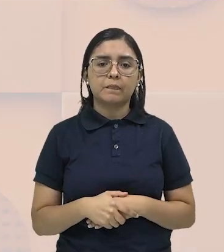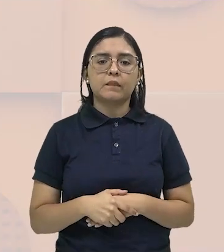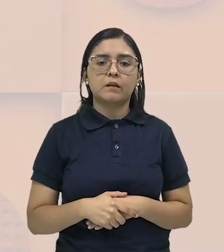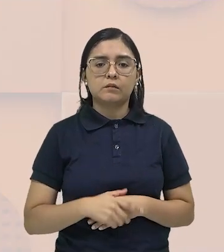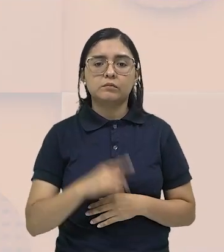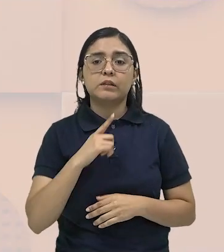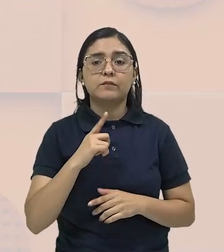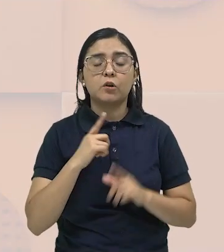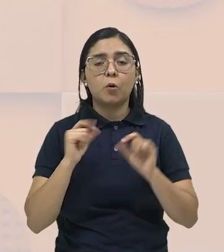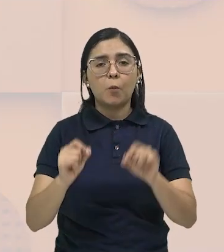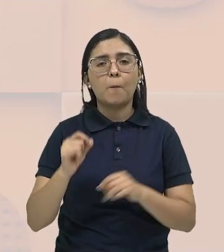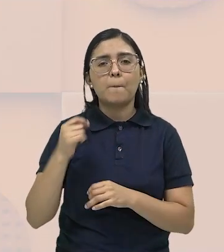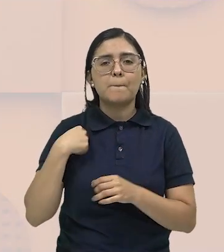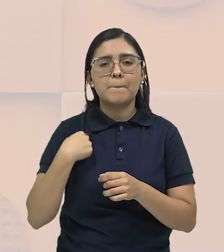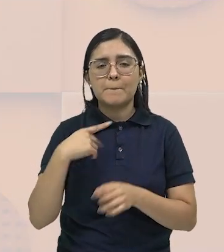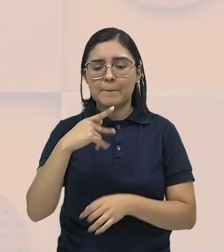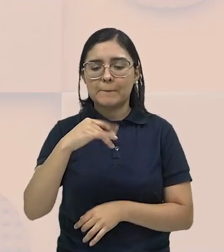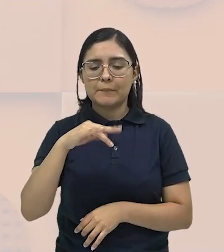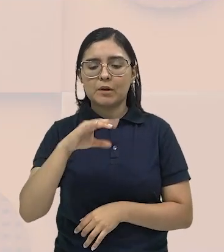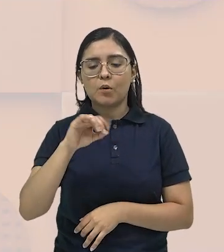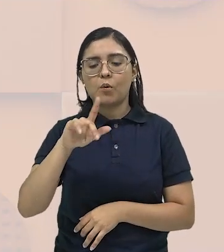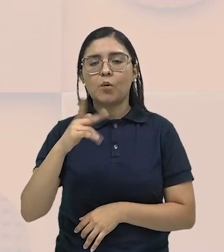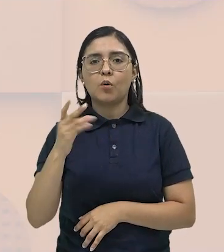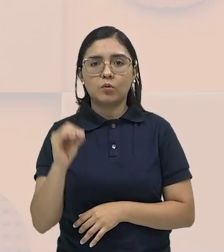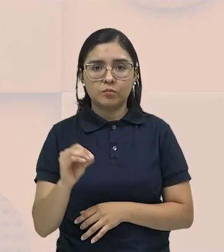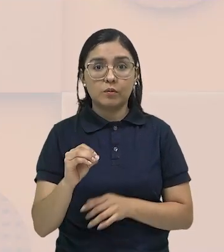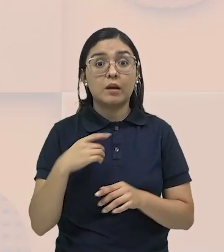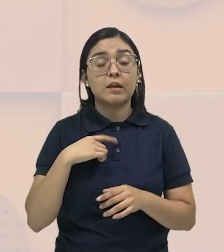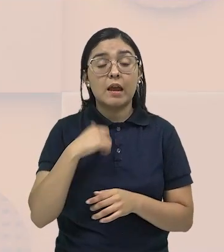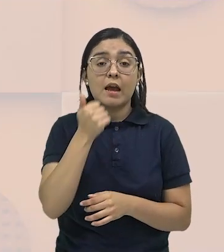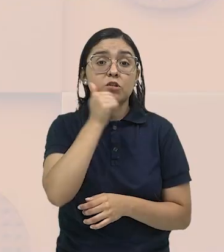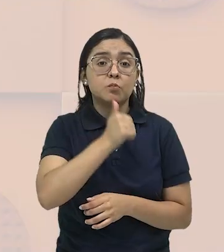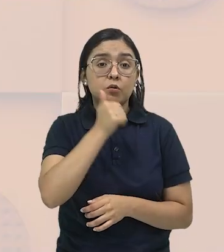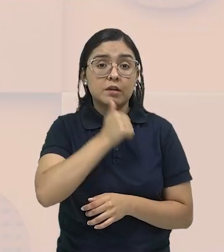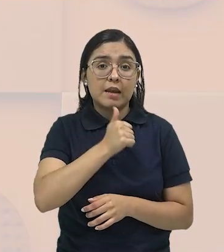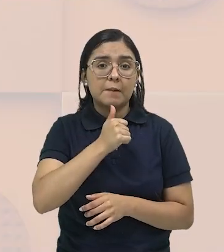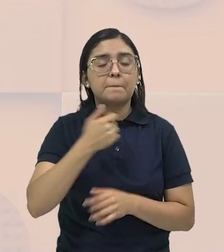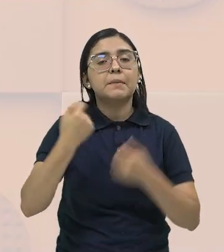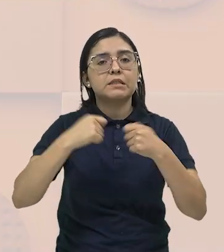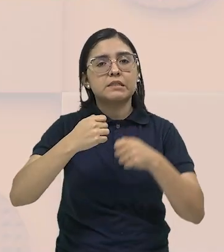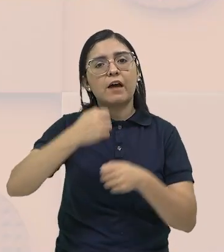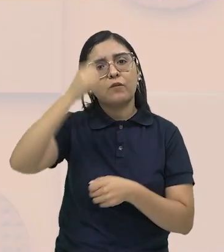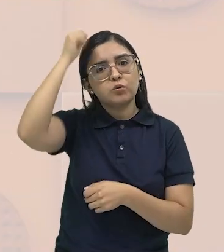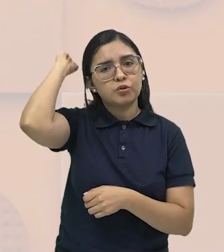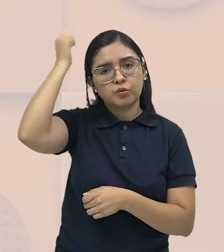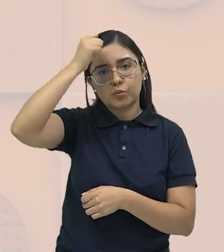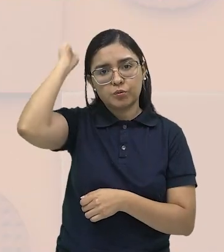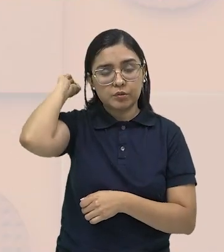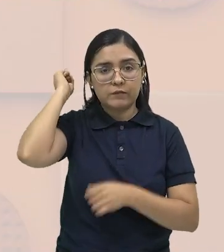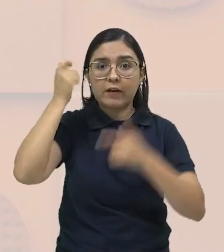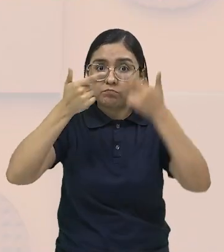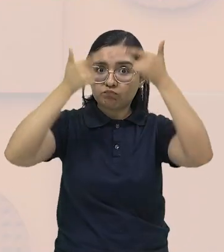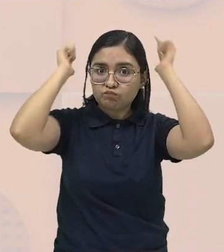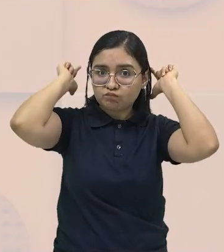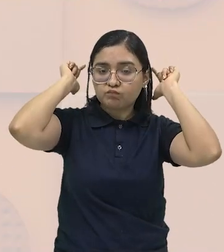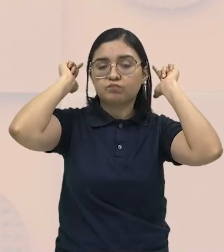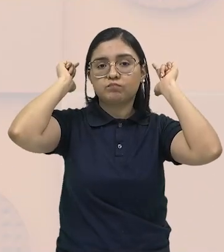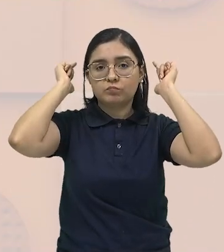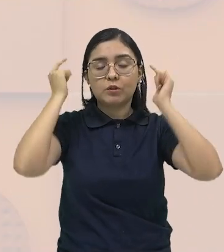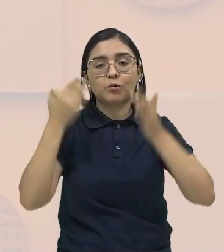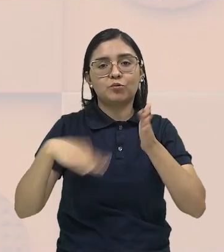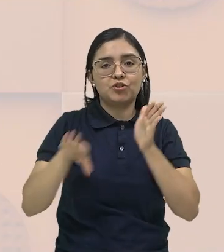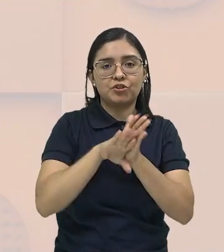com piolhos que fez as mulheres terem que raspar as cabeças, né? Então, quando elas chegam ao Brasil, elas estão com as